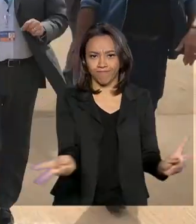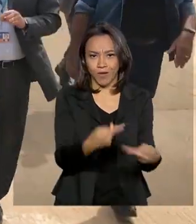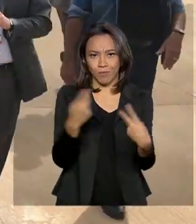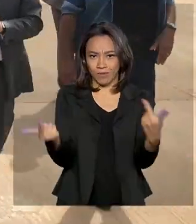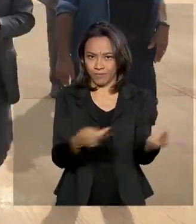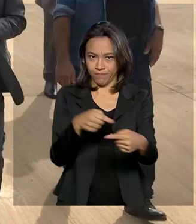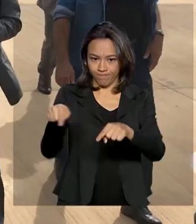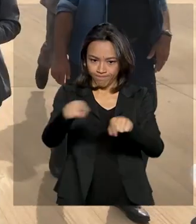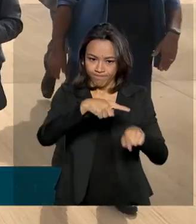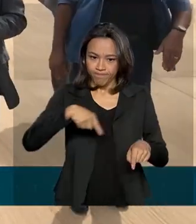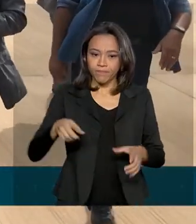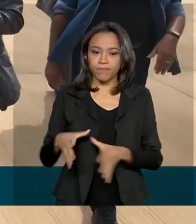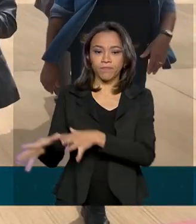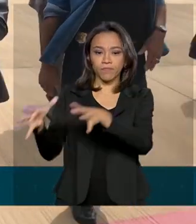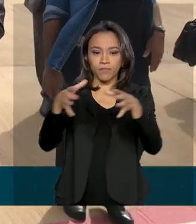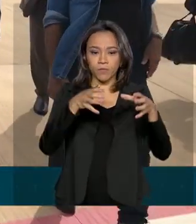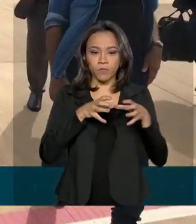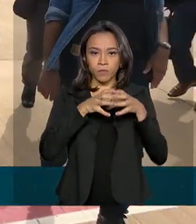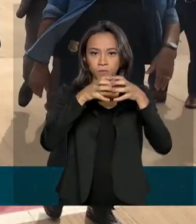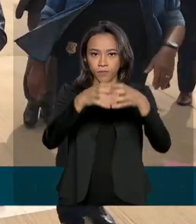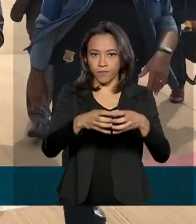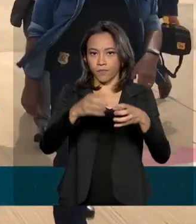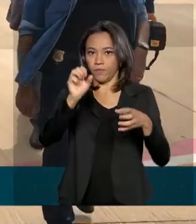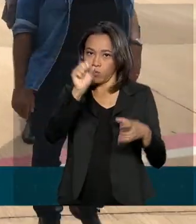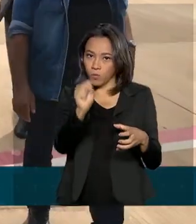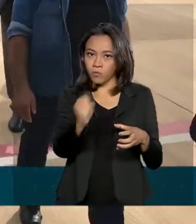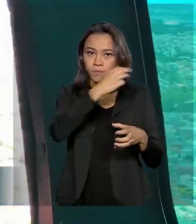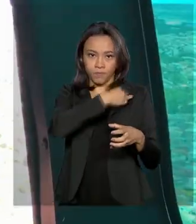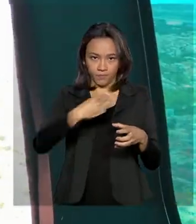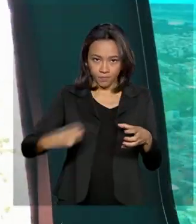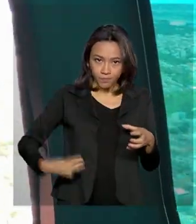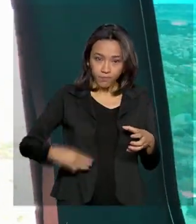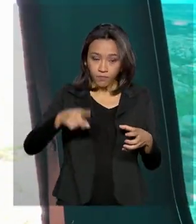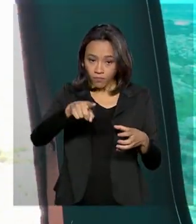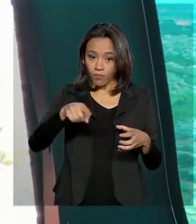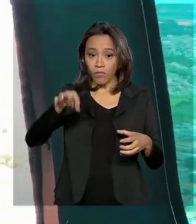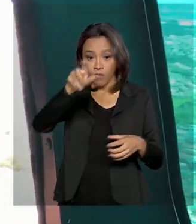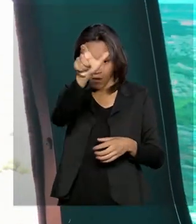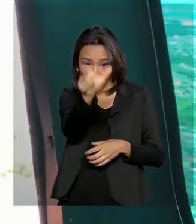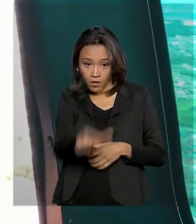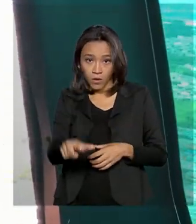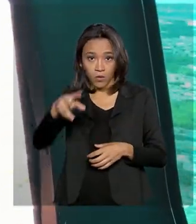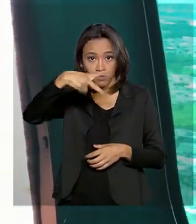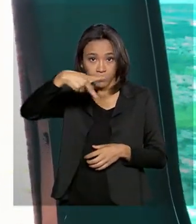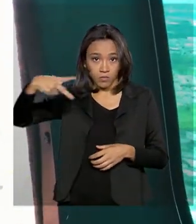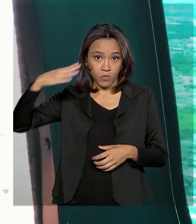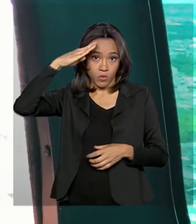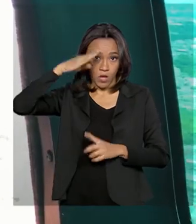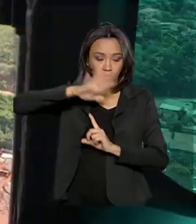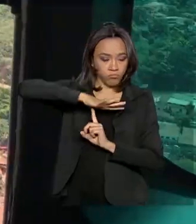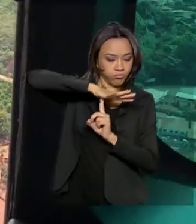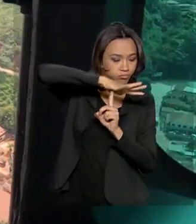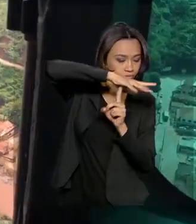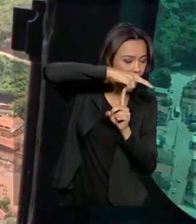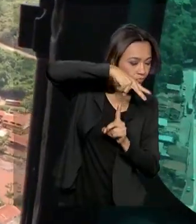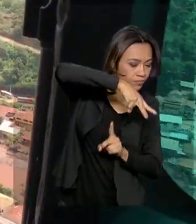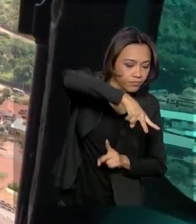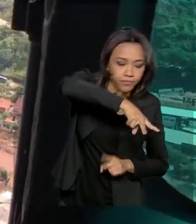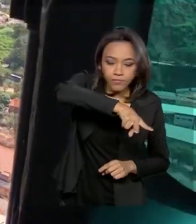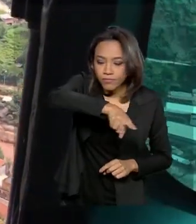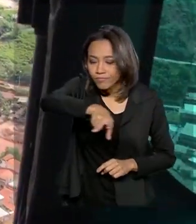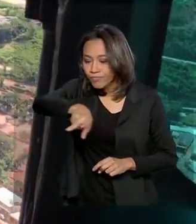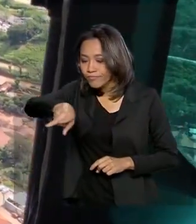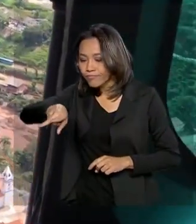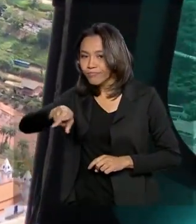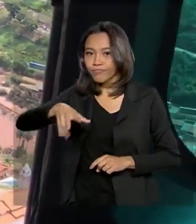Acompanhado de oito ministros de Estado, o presidente Jair Bolsonaro sobrevoou por uma hora as regiões afetadas pelas chuvas em Minas